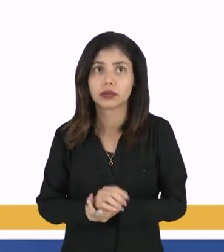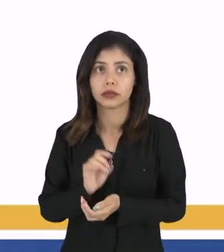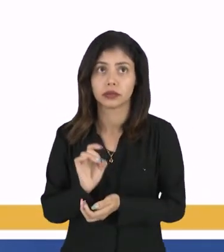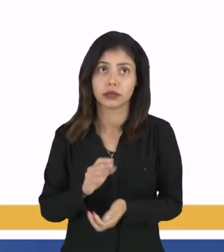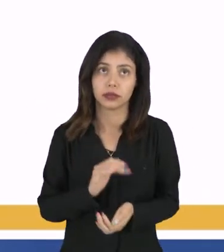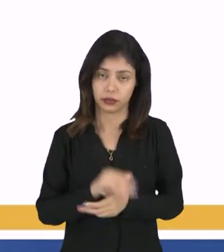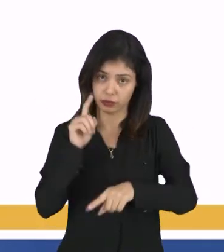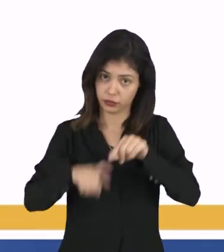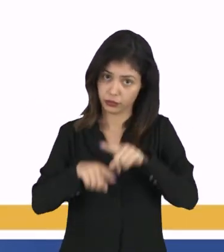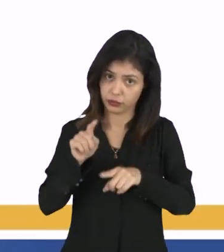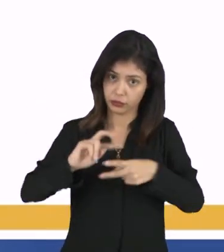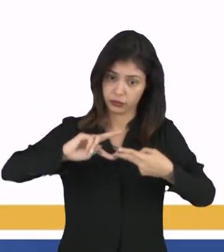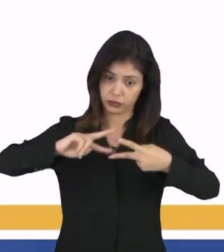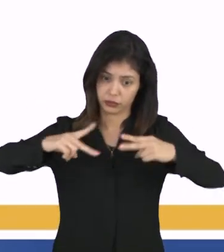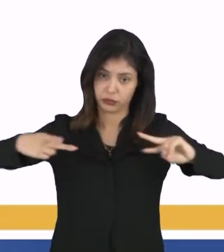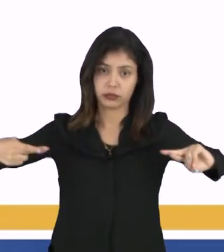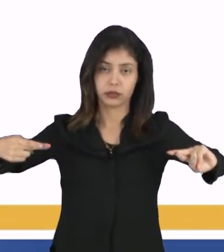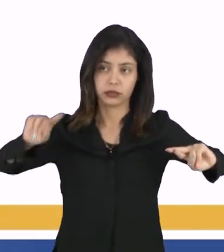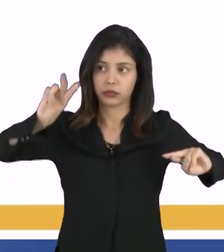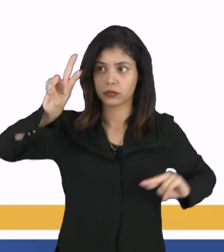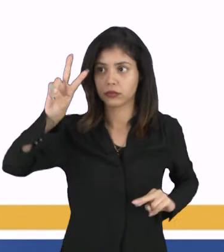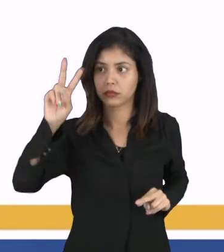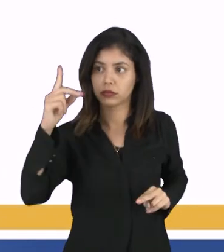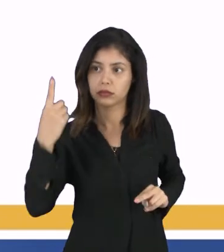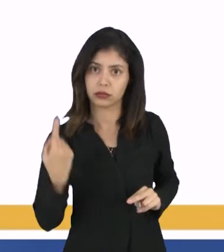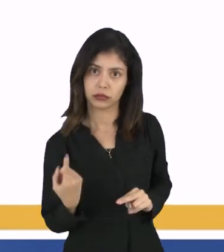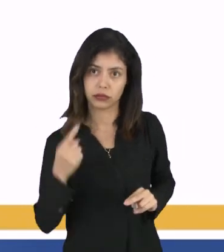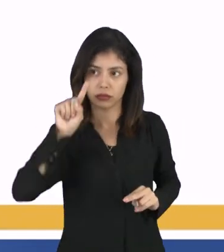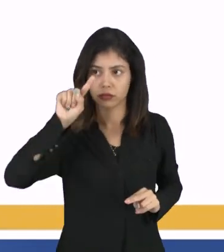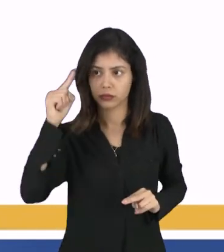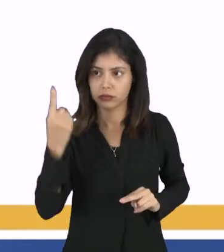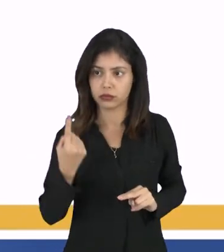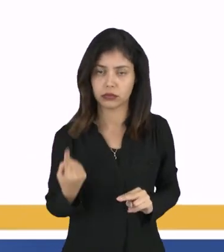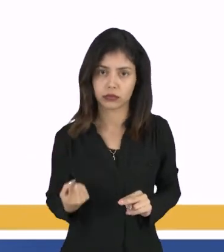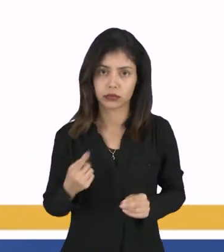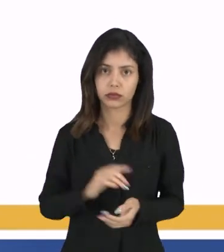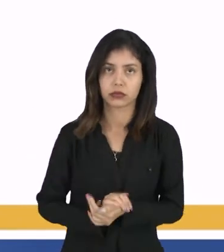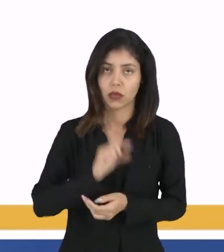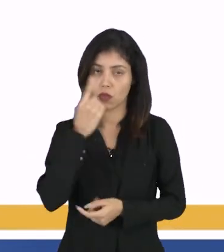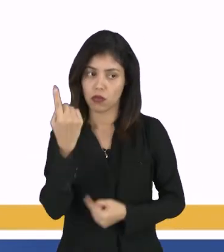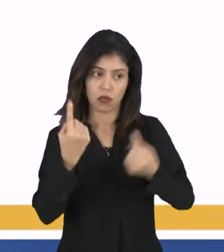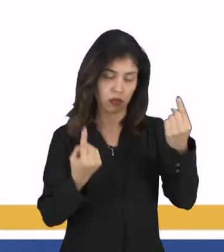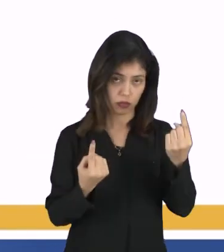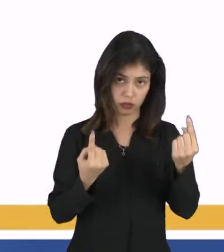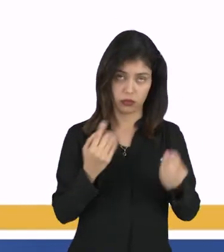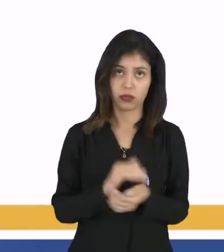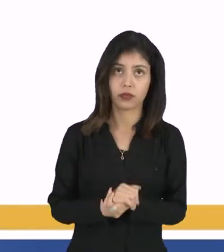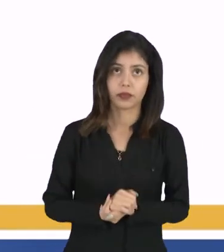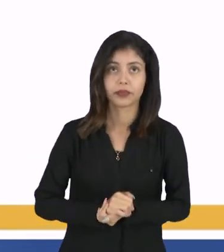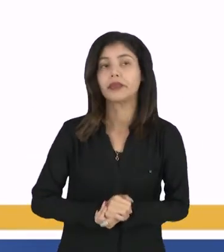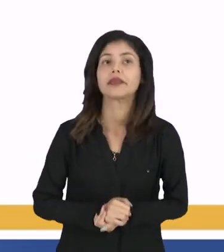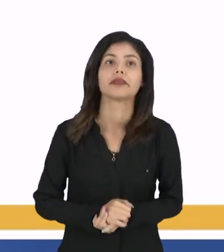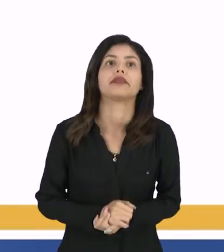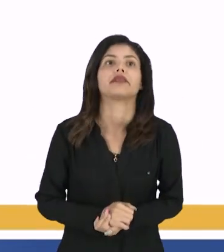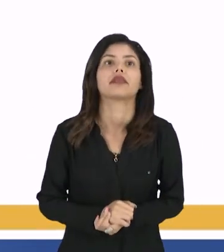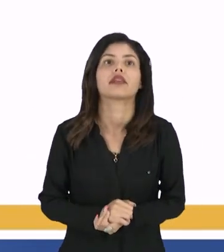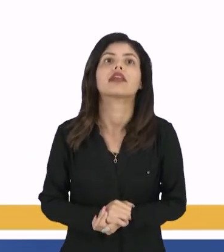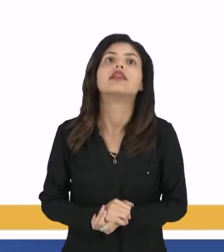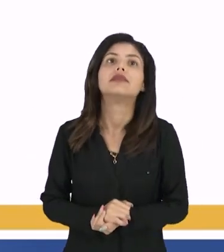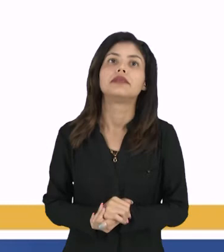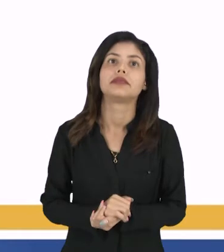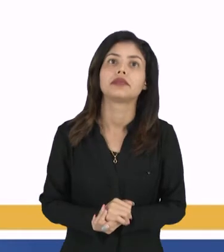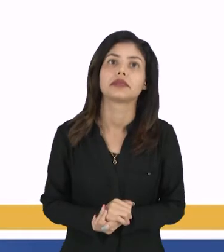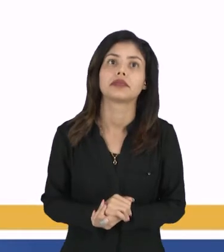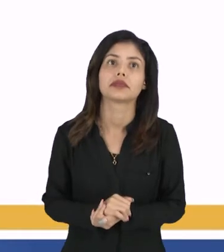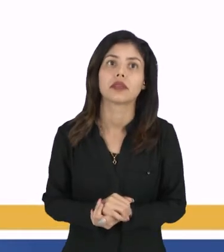basicamente é material genético, que pode ser DNA ou RNA, nunca vai ser os dois, tá? É um ou outro, ou DNA ou RNA. Então, o